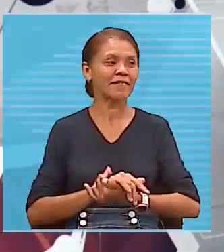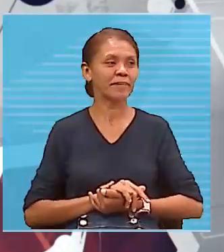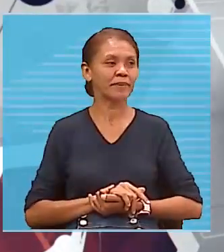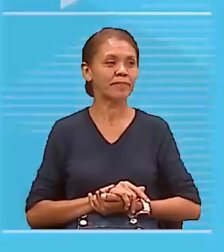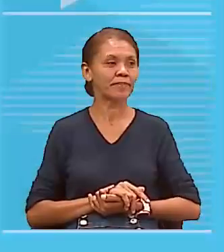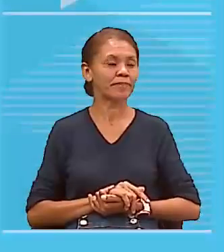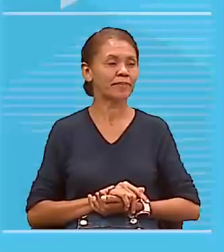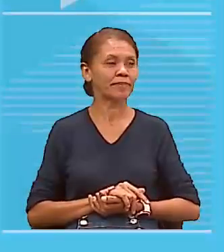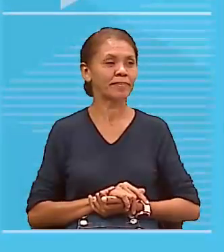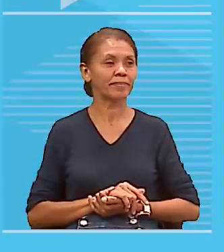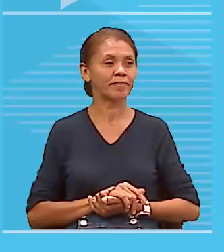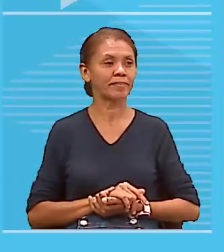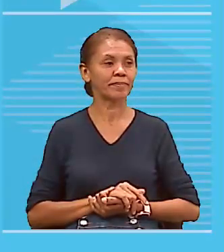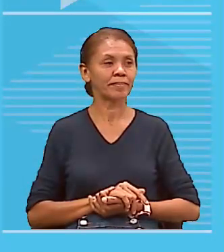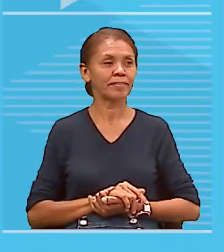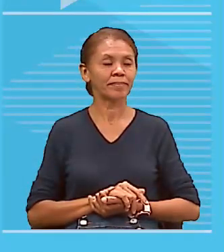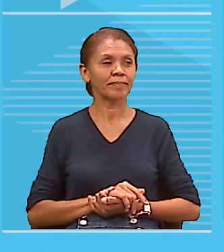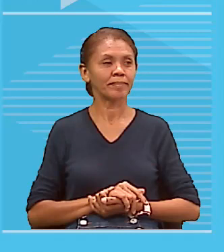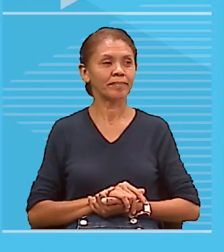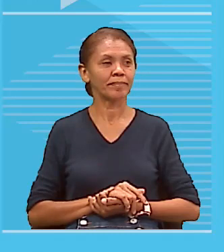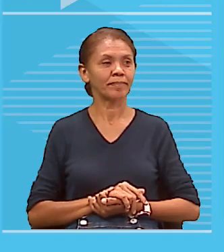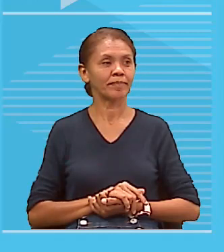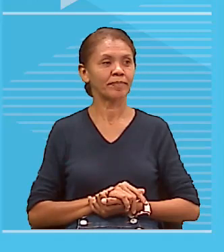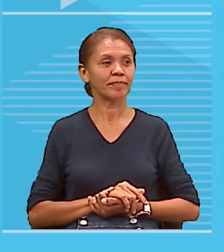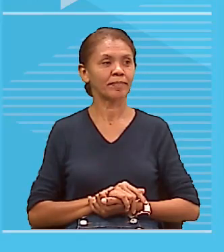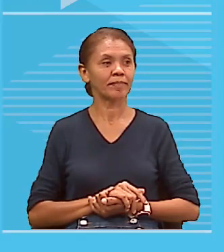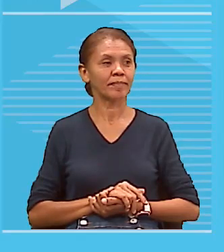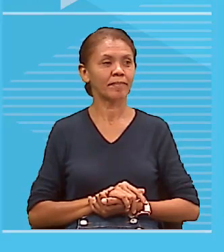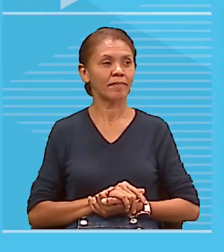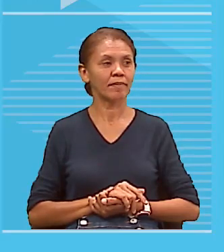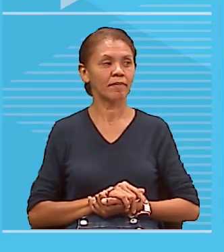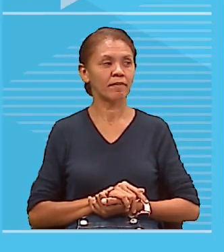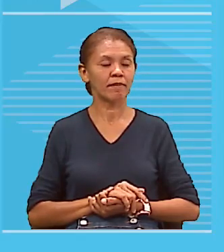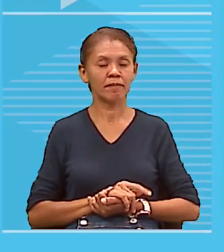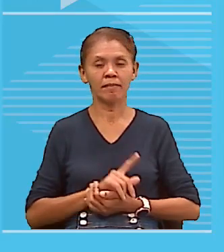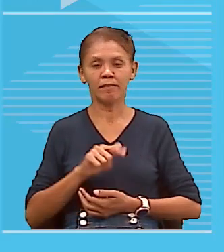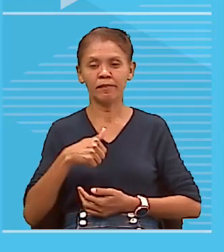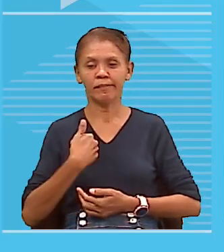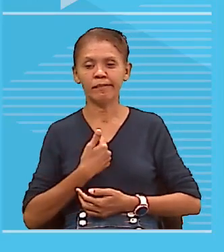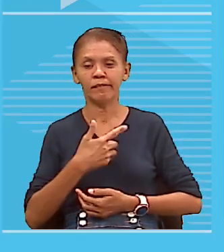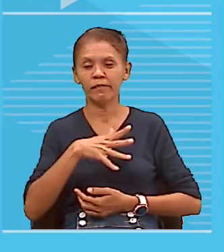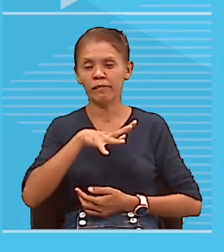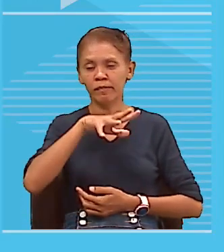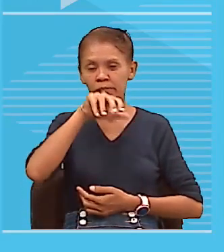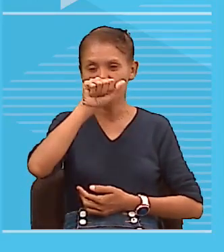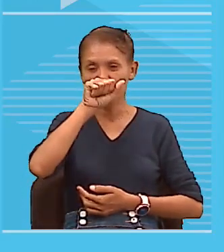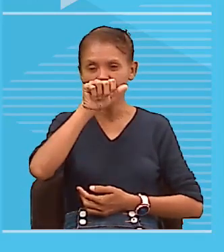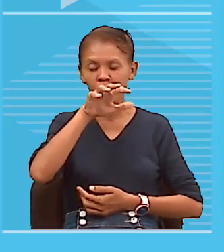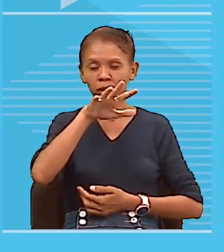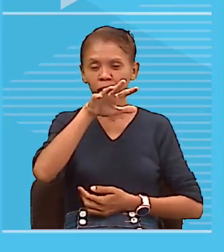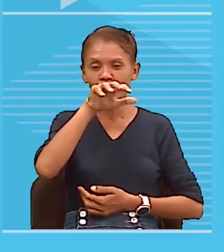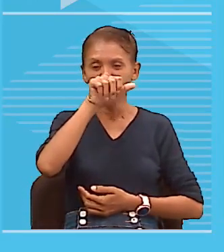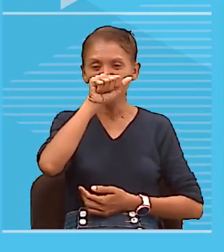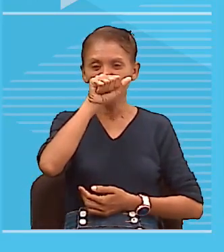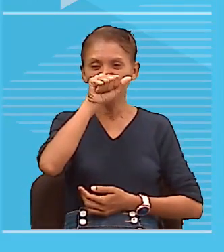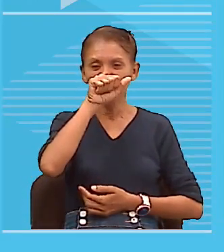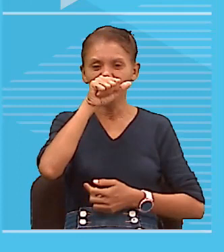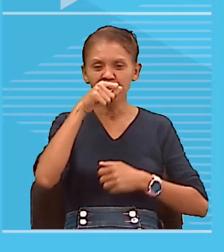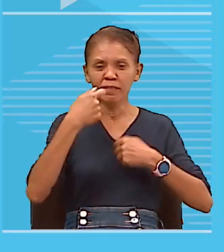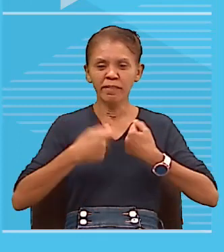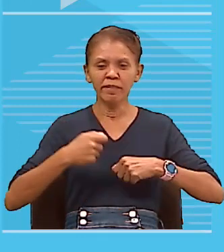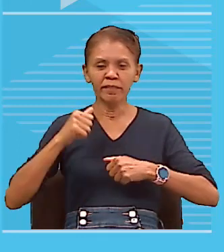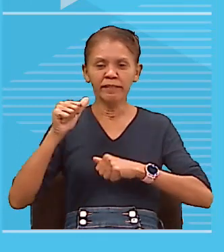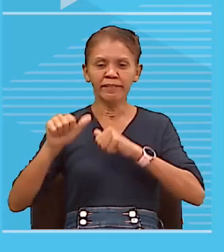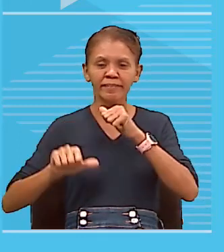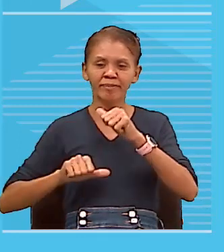é, gente, que chega num negócio desse? Ora, porque a gente respira, nós precisamos fazer